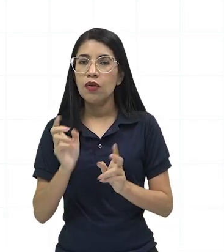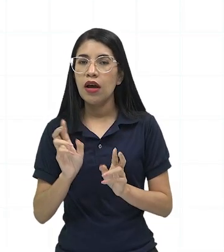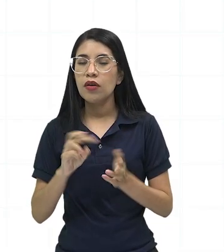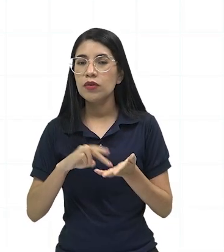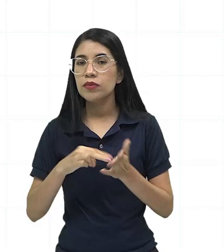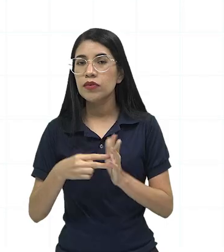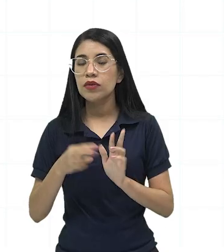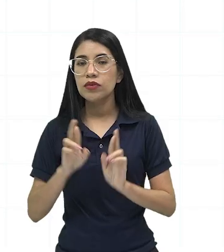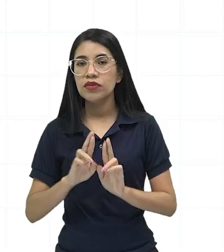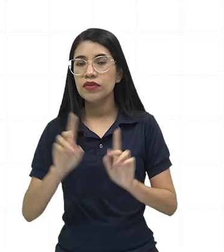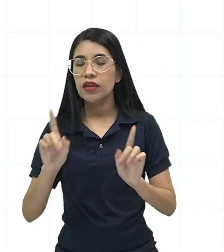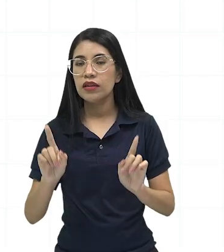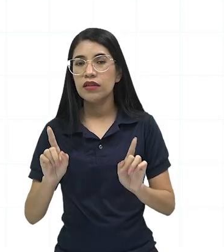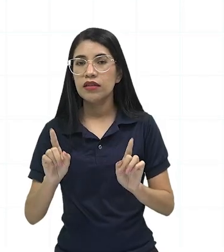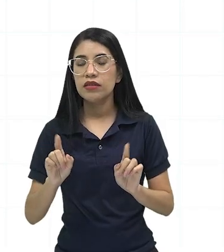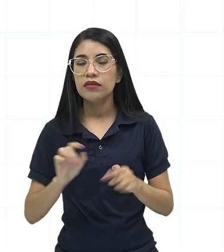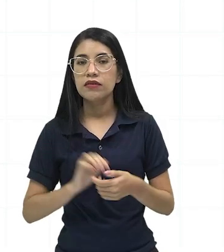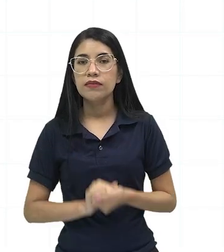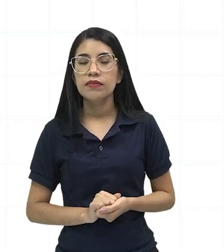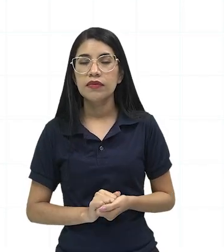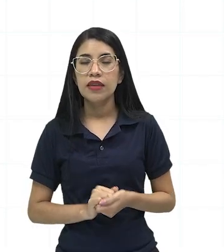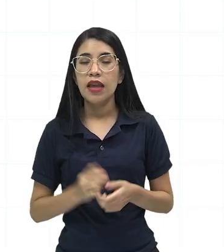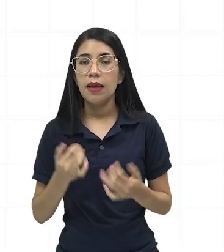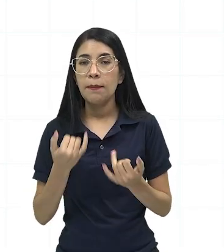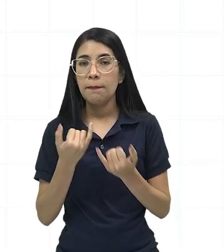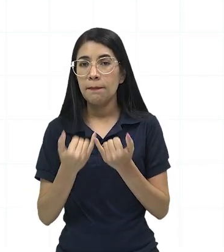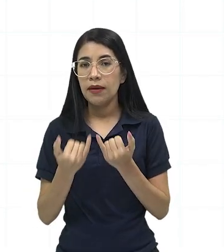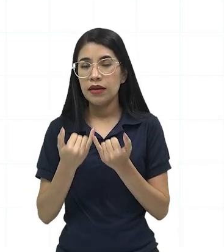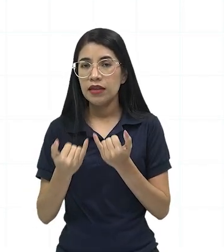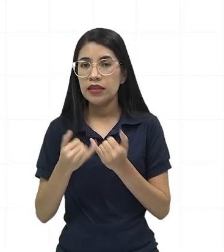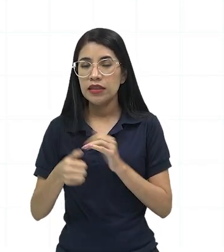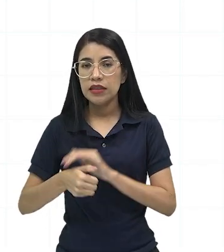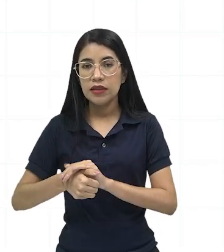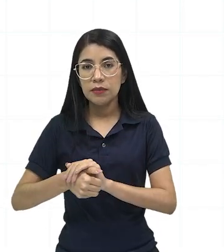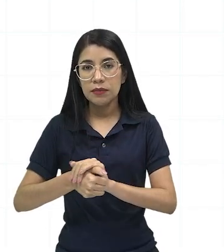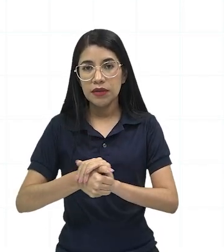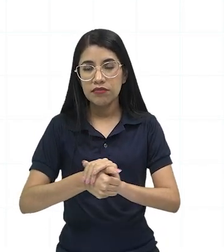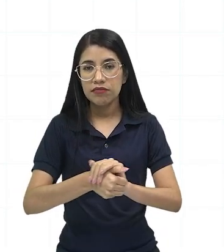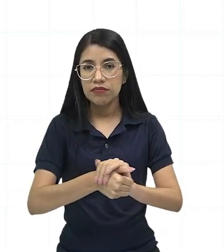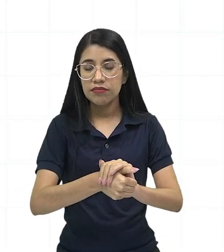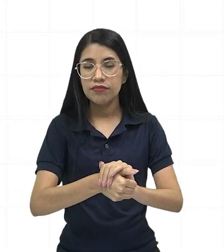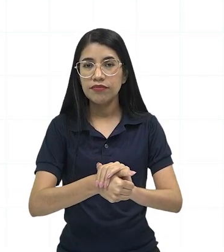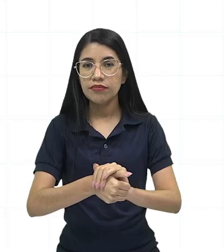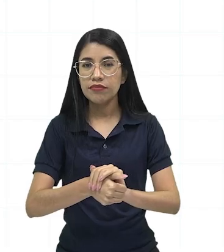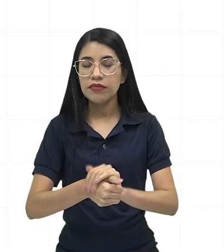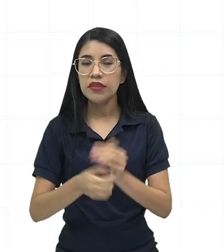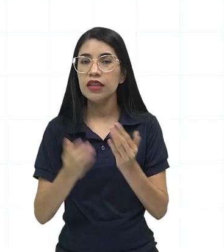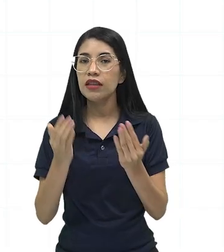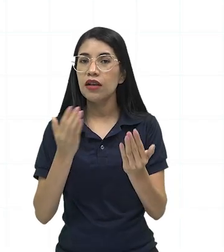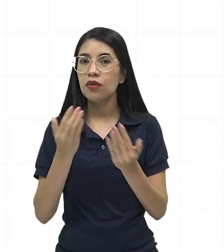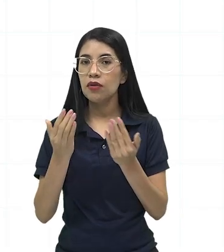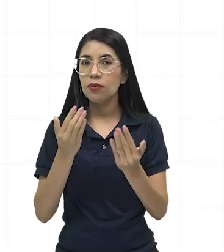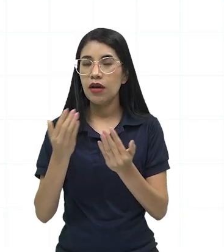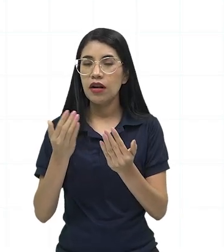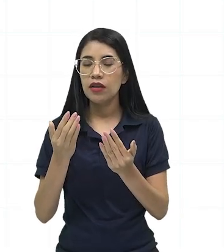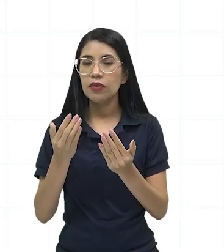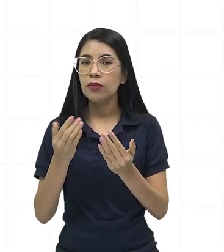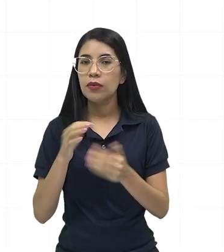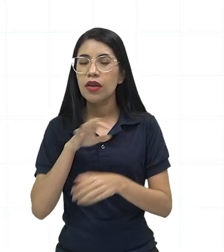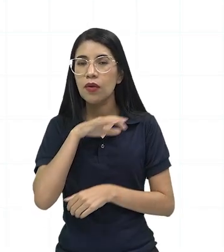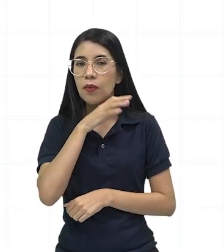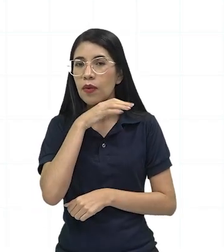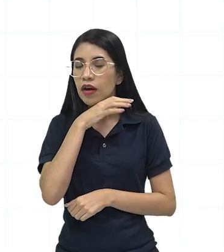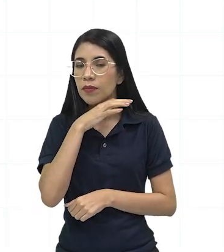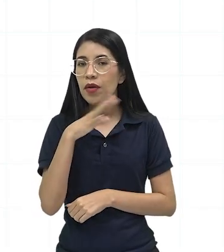acontece, seguindo a frase, ó, como uma tartaruga, fazendo uma comparação a um animal que